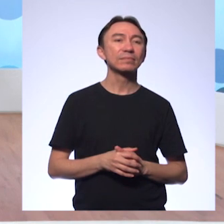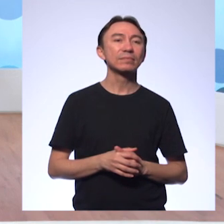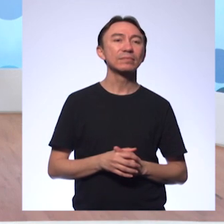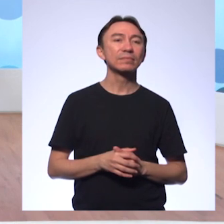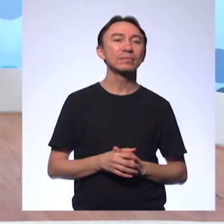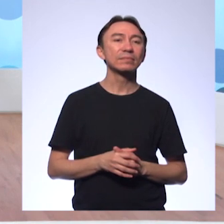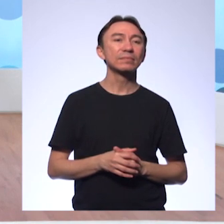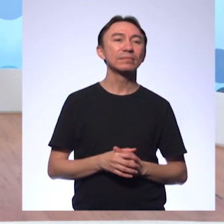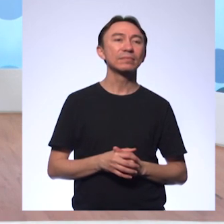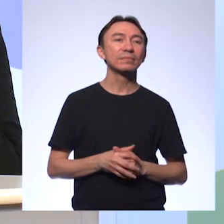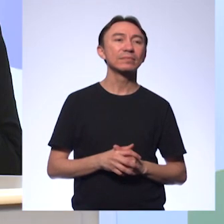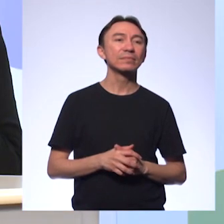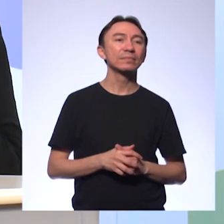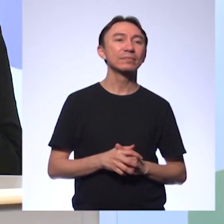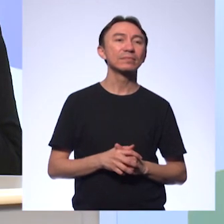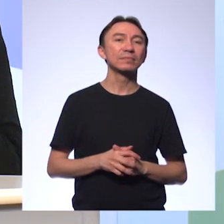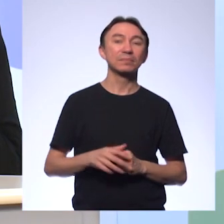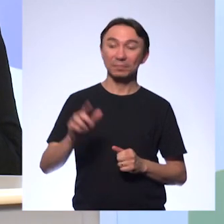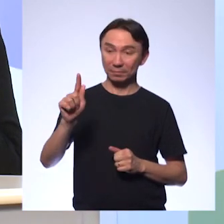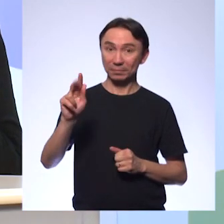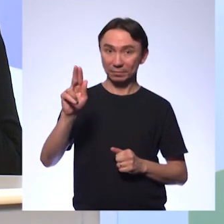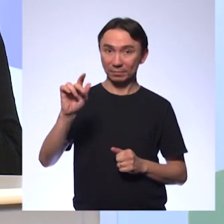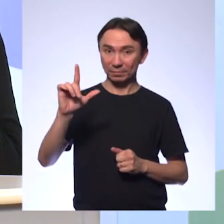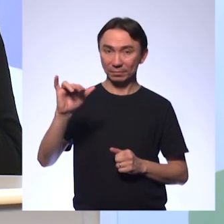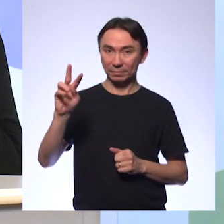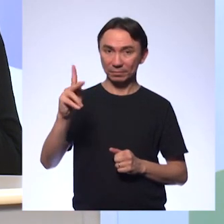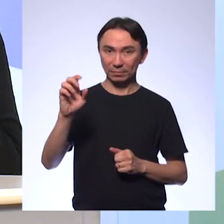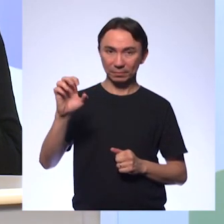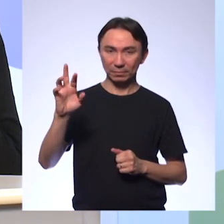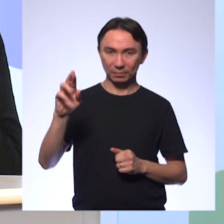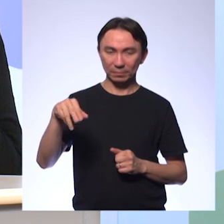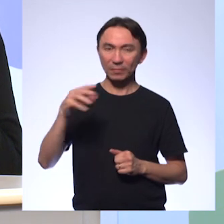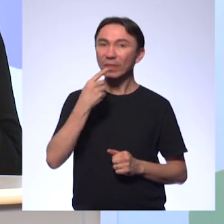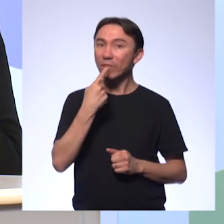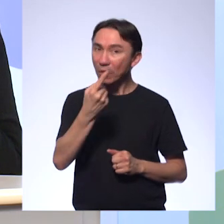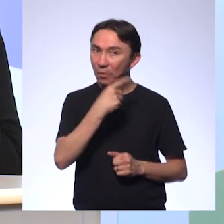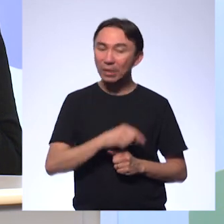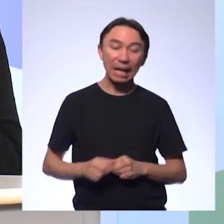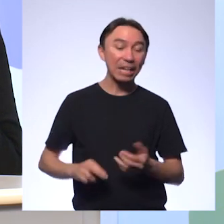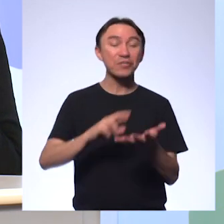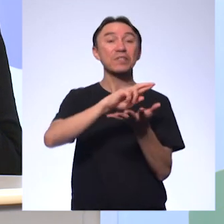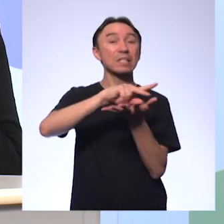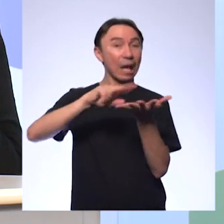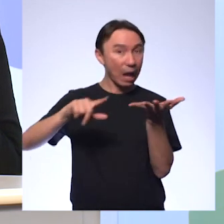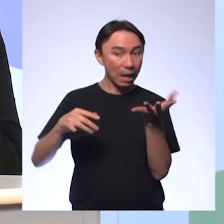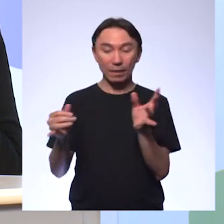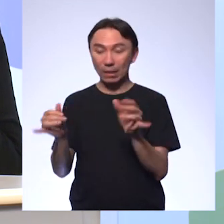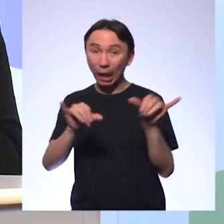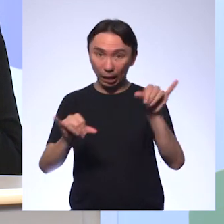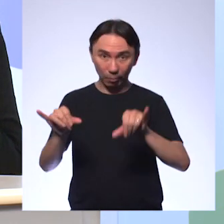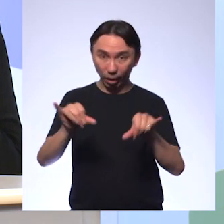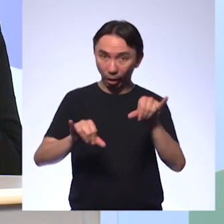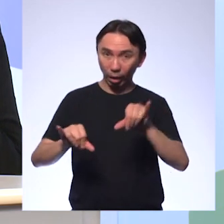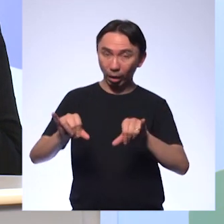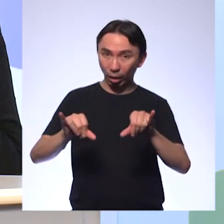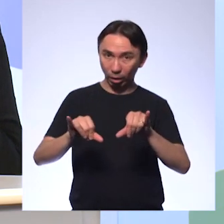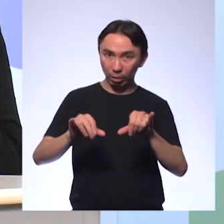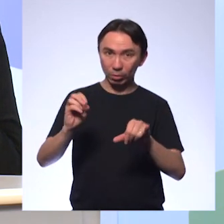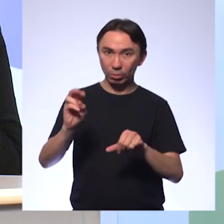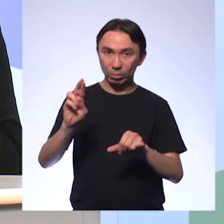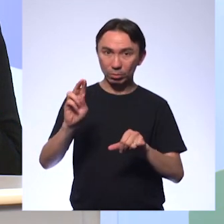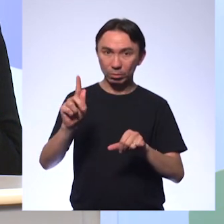Vamos lá. O Guilherme citou a diversidade, que é a química orgânica. Uhum.